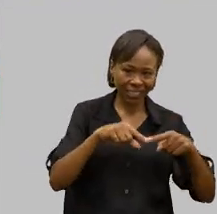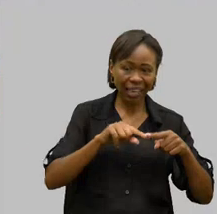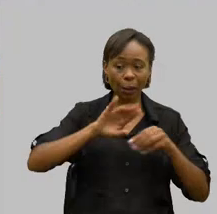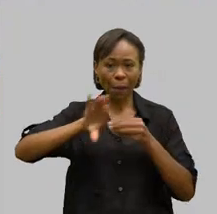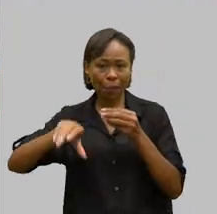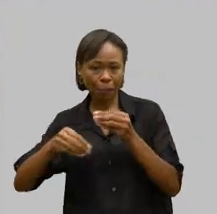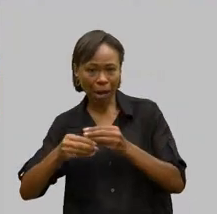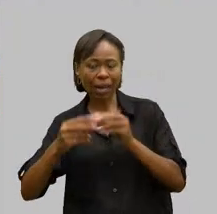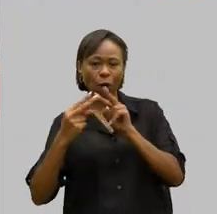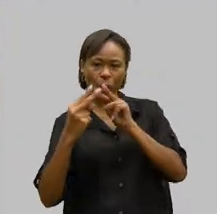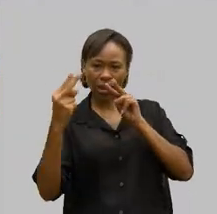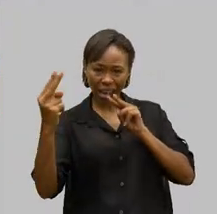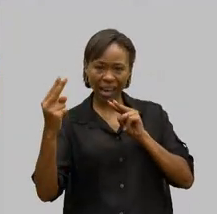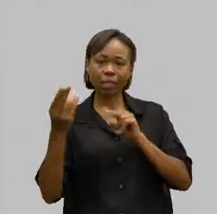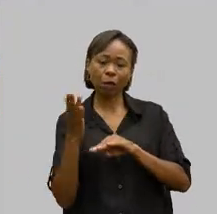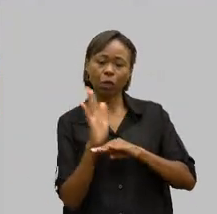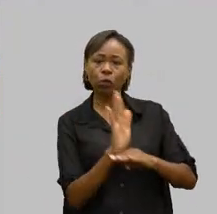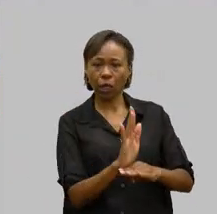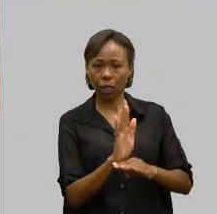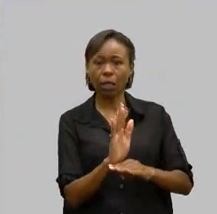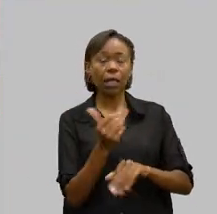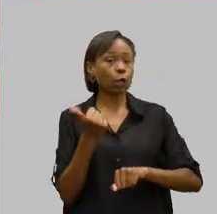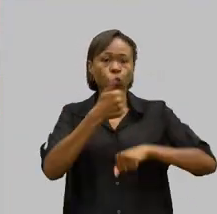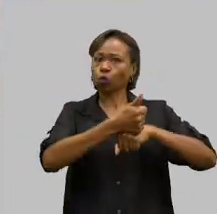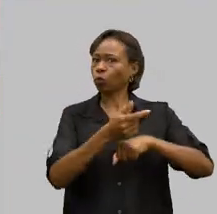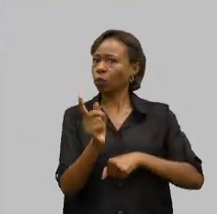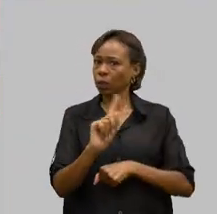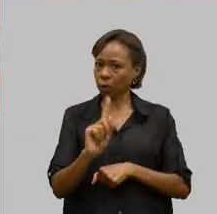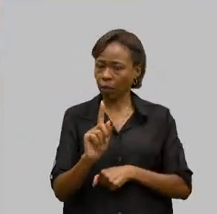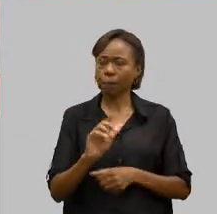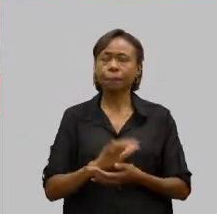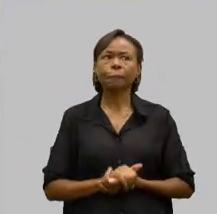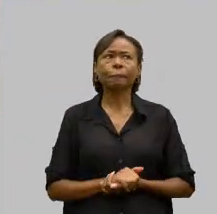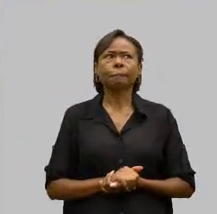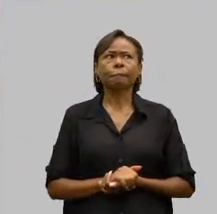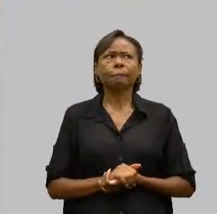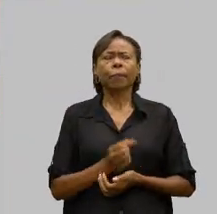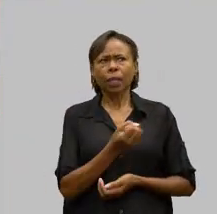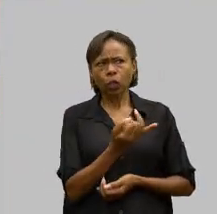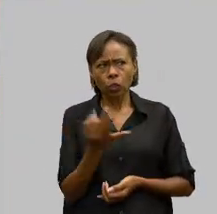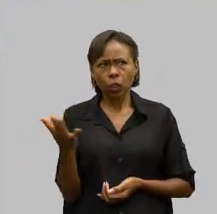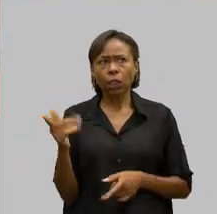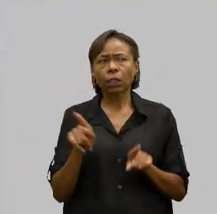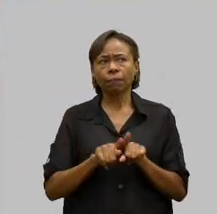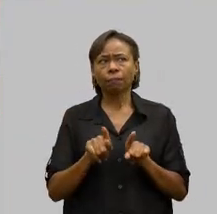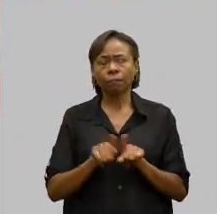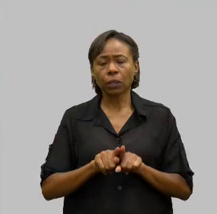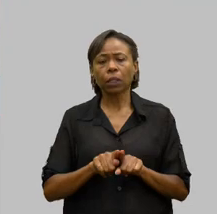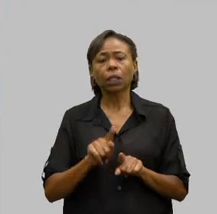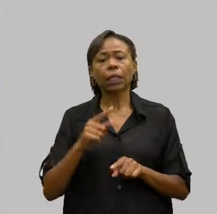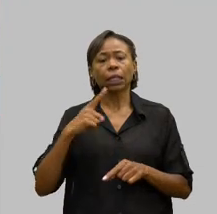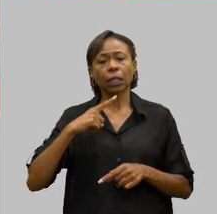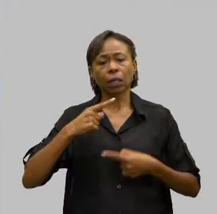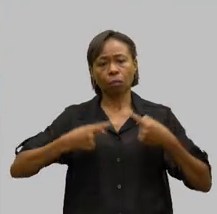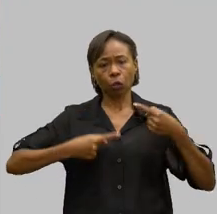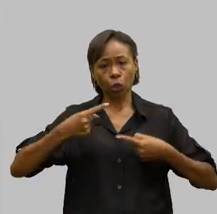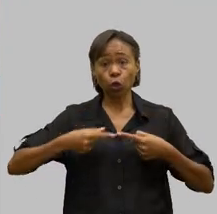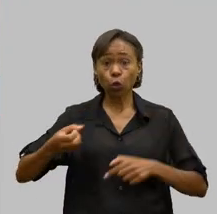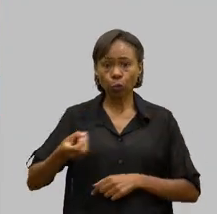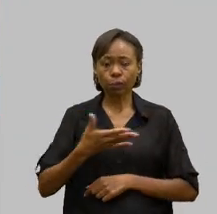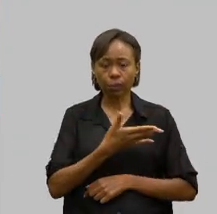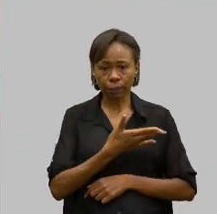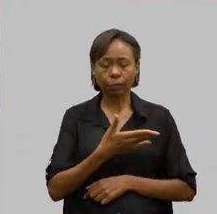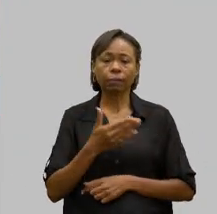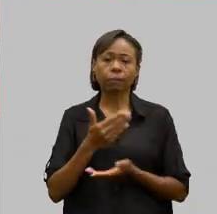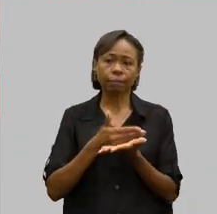para substituir o que o professor está dando em sala de aula. Esses números, também, agora, com a política que é a inovação, quando a gente